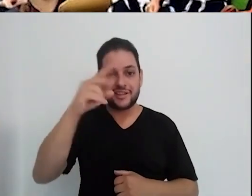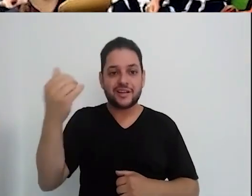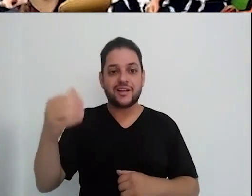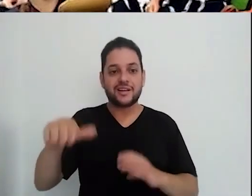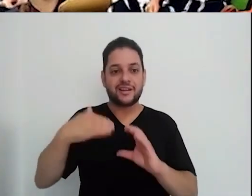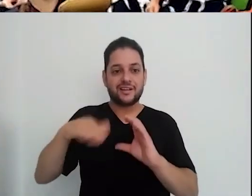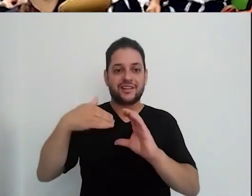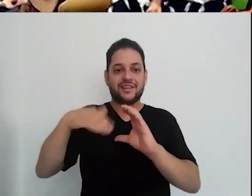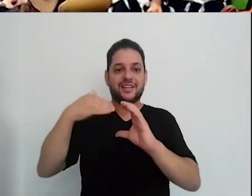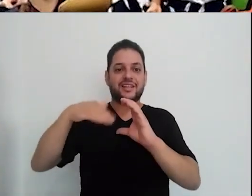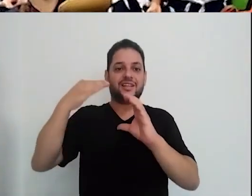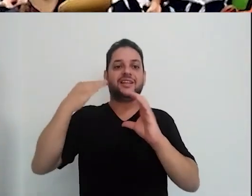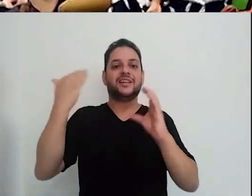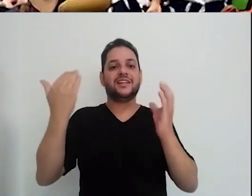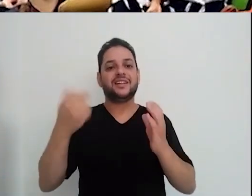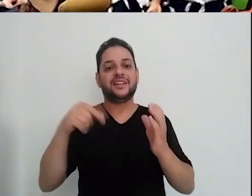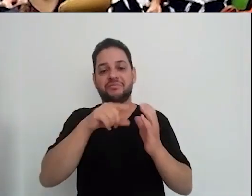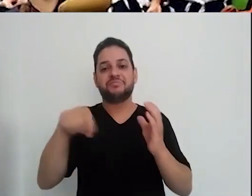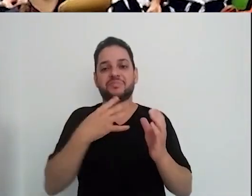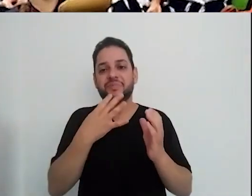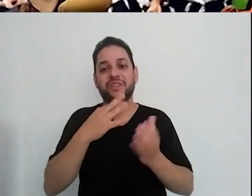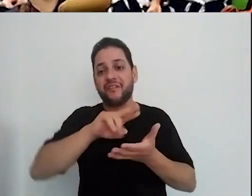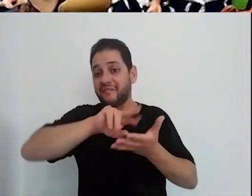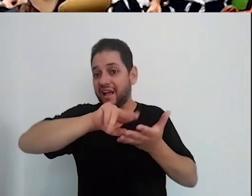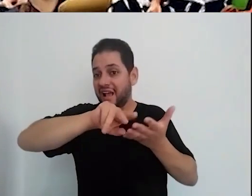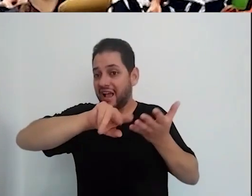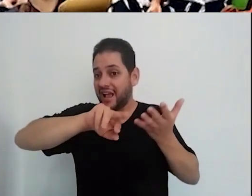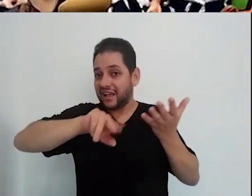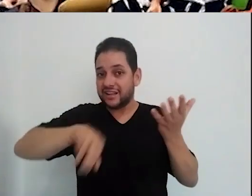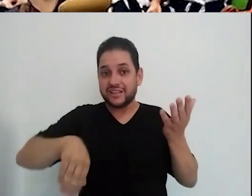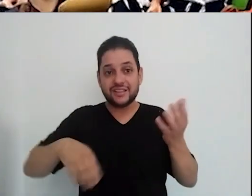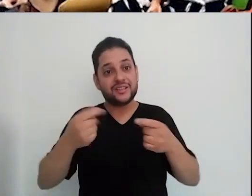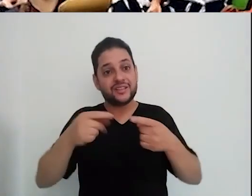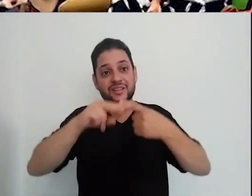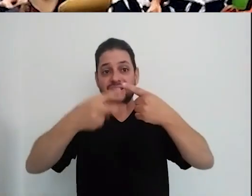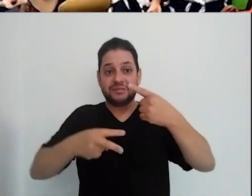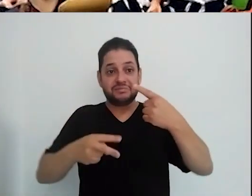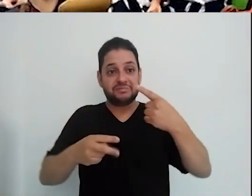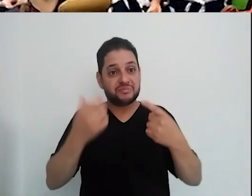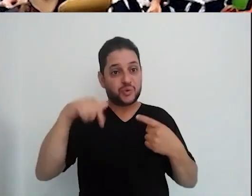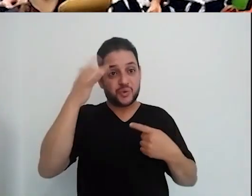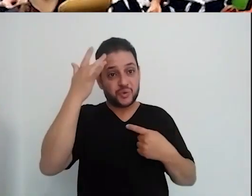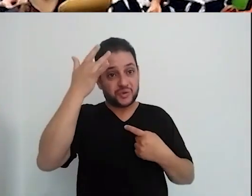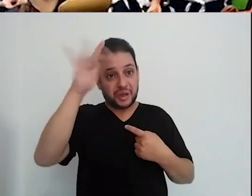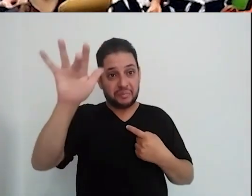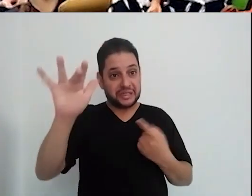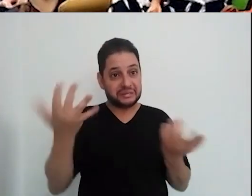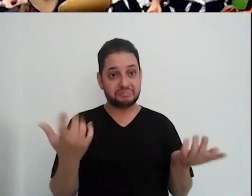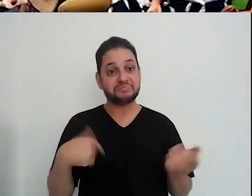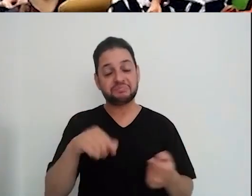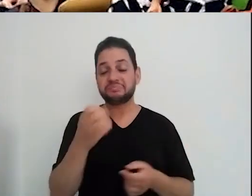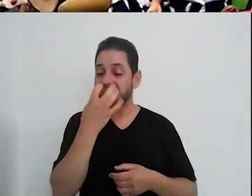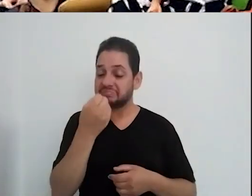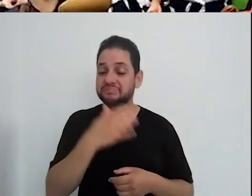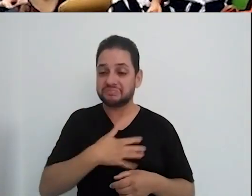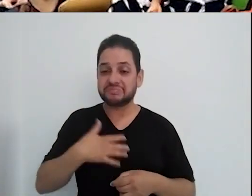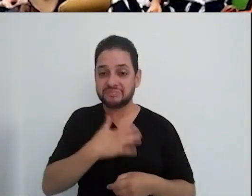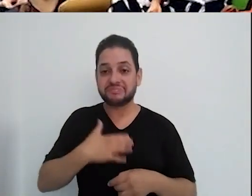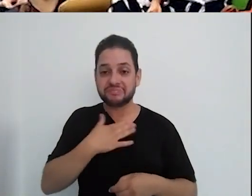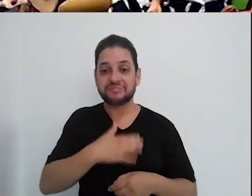histórias do Laboratório de Inovação, que eu não sabia que existia, estou bem contente que exista. Então,